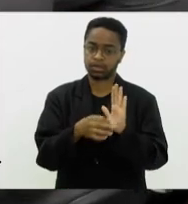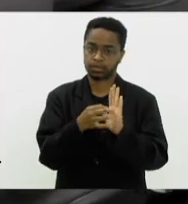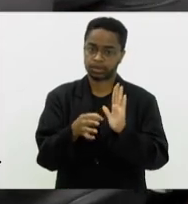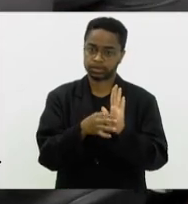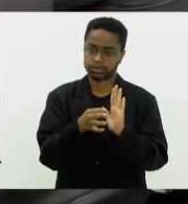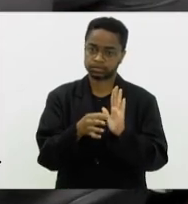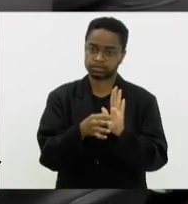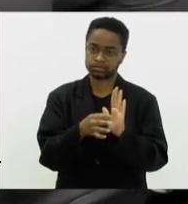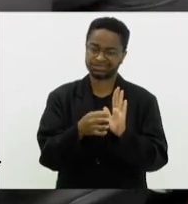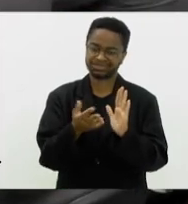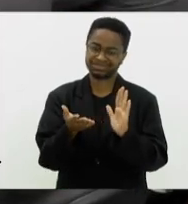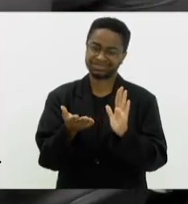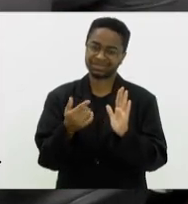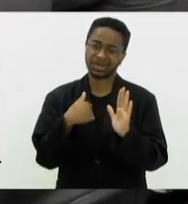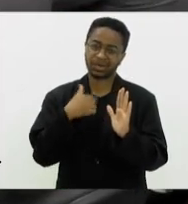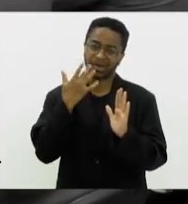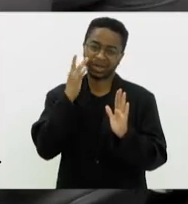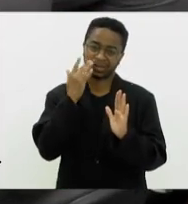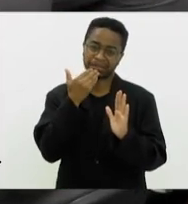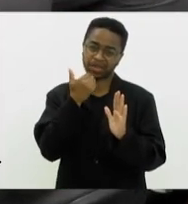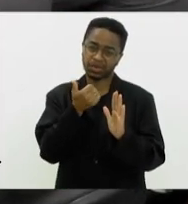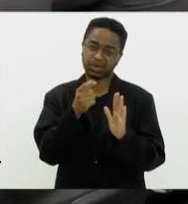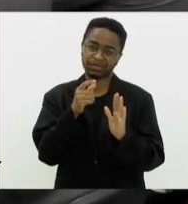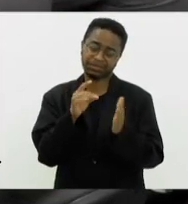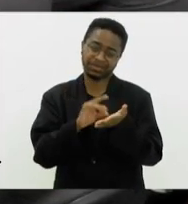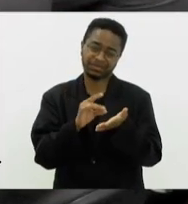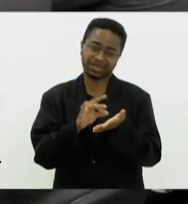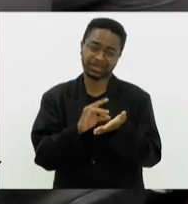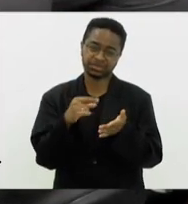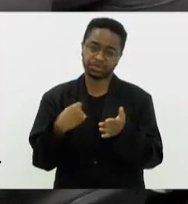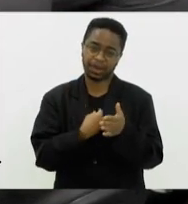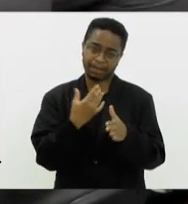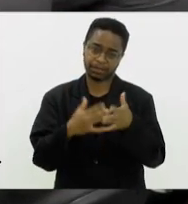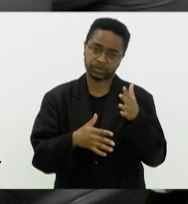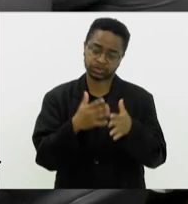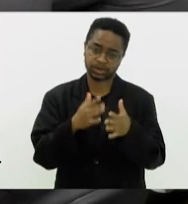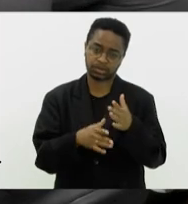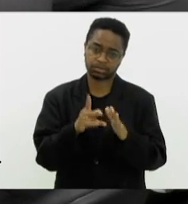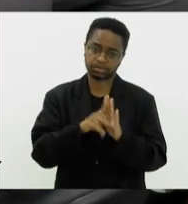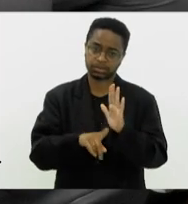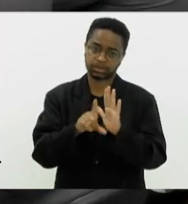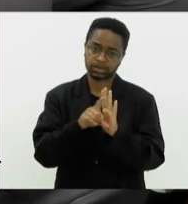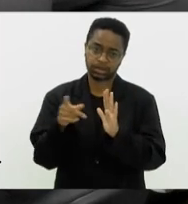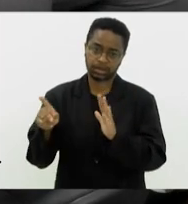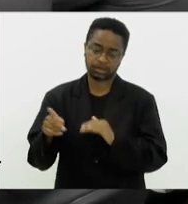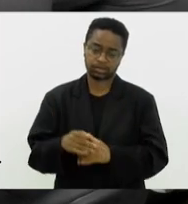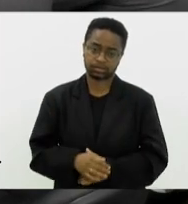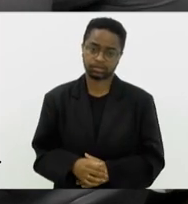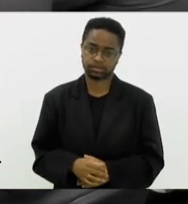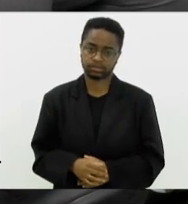eu acho que é porque, nesse caso, a gente vai prejudicar a lei, né, o projeto de lei do Rosenberg.